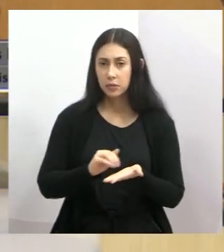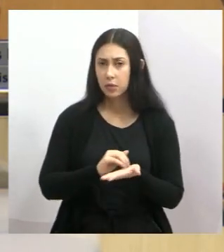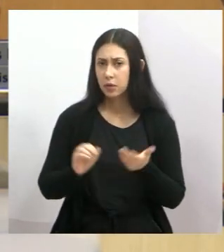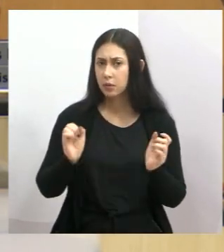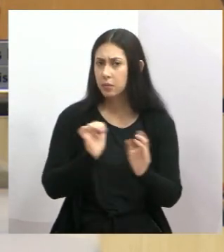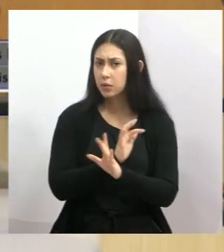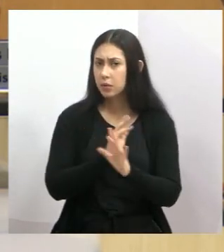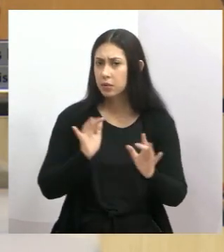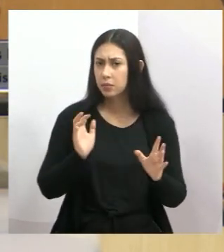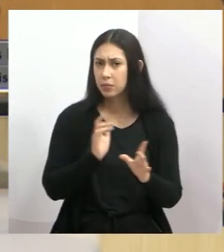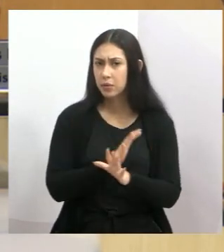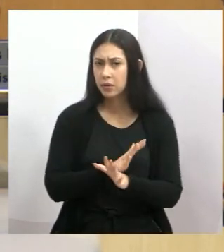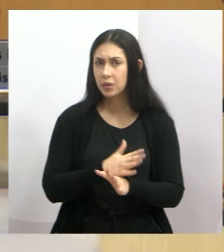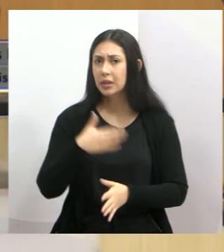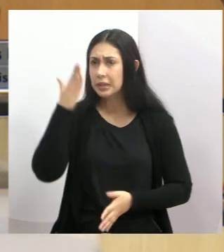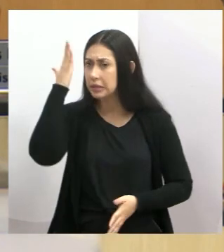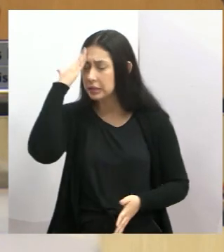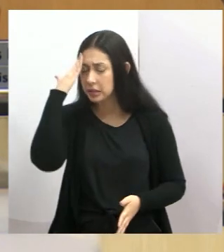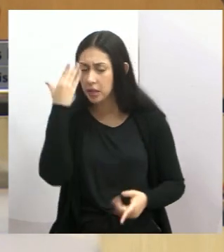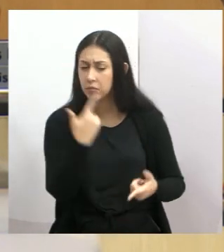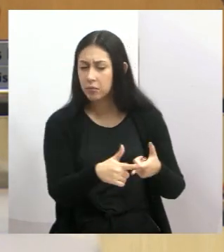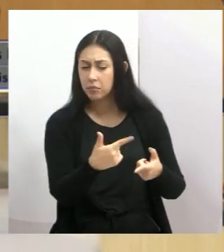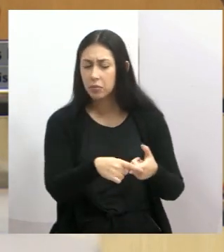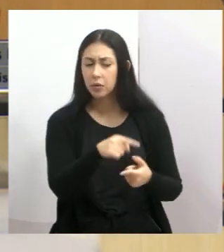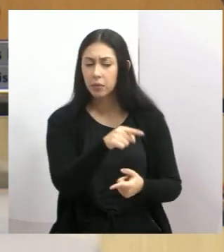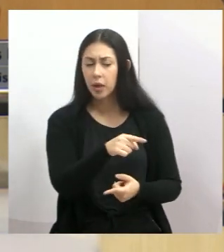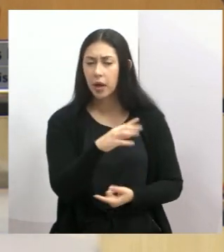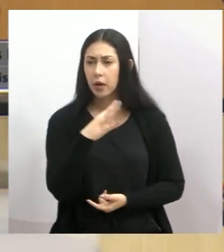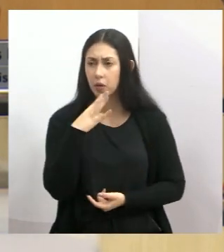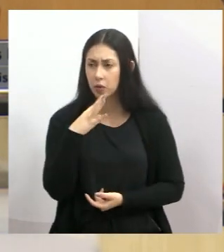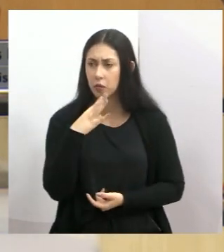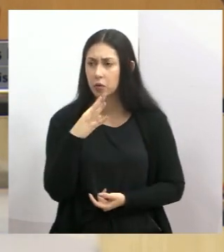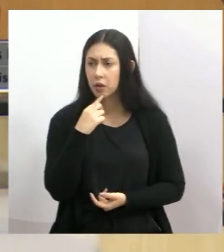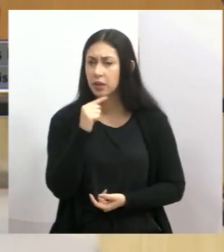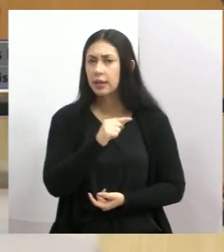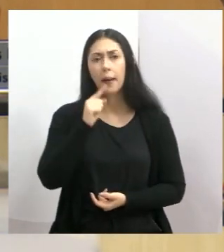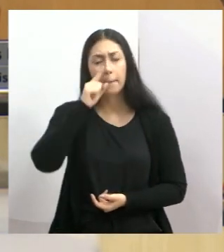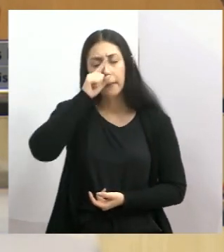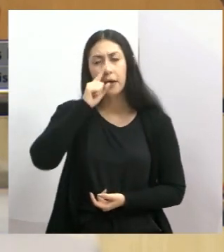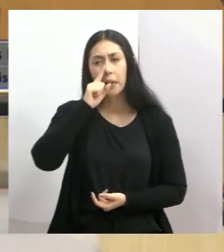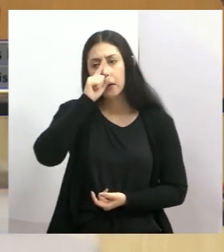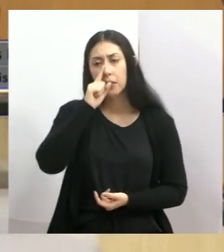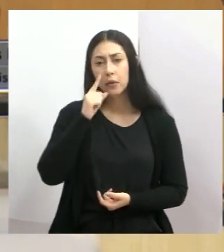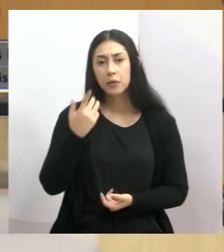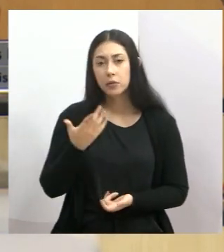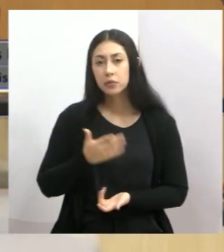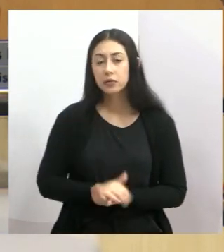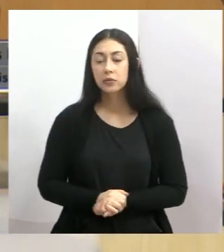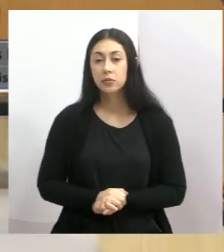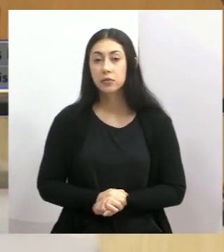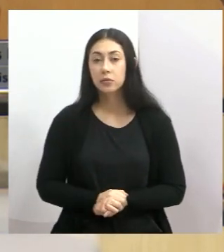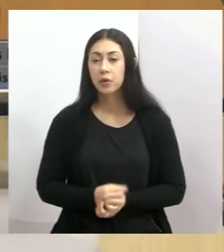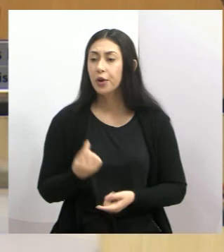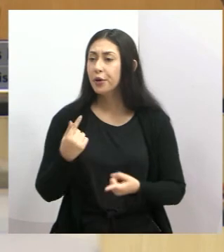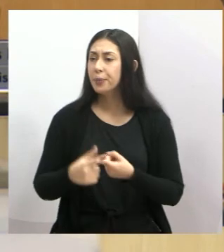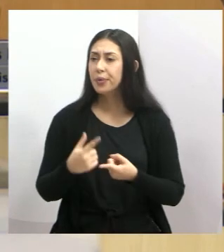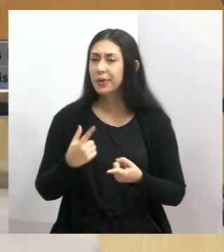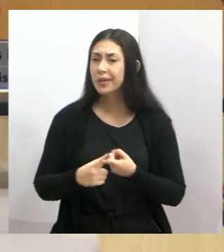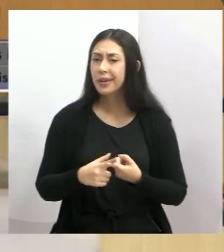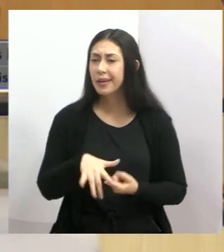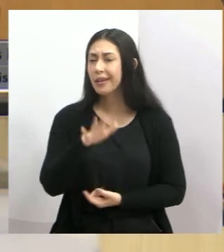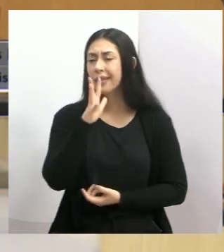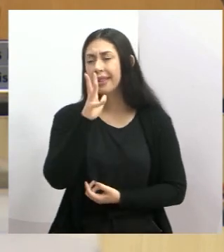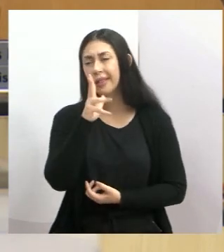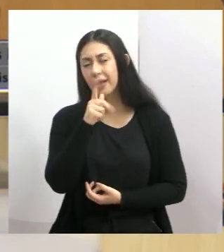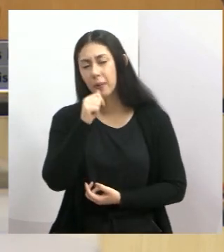de mobilidade urbana tem conhecimento desse problema e dos riscos que vem ocorrendo no local por qual motivo até